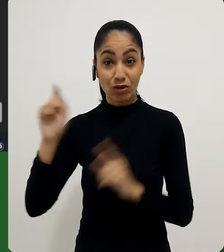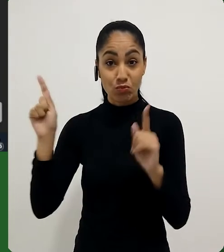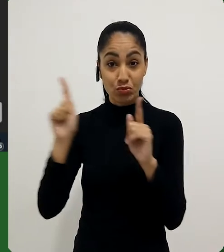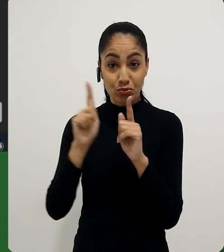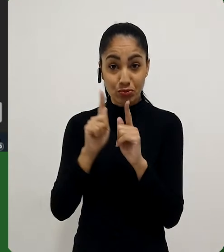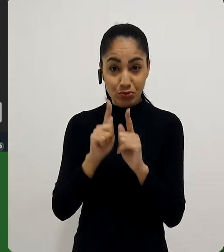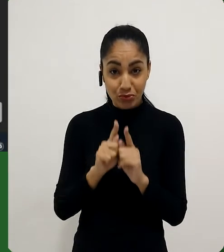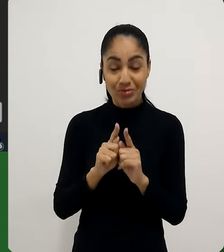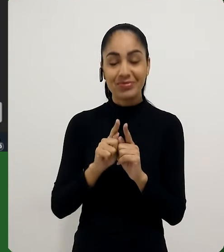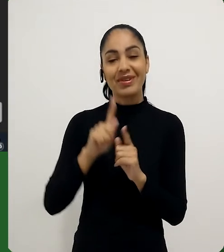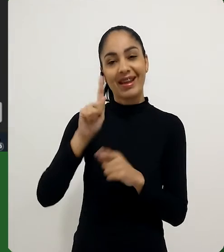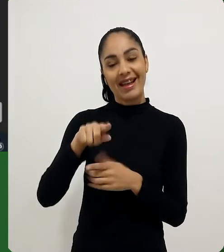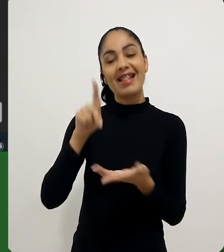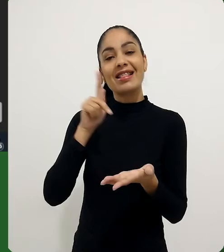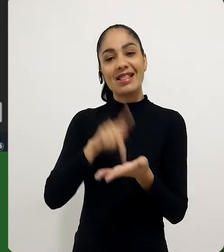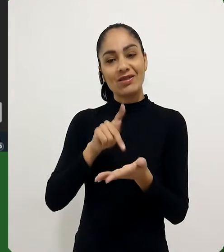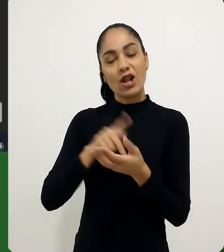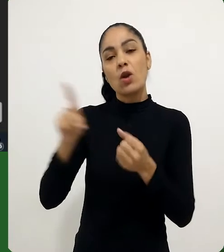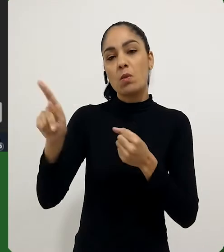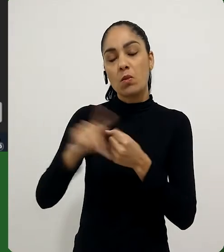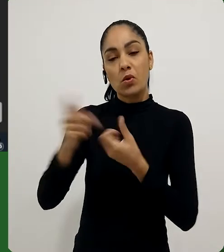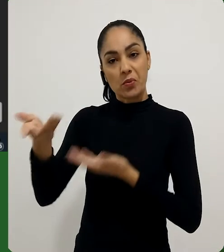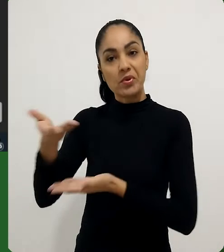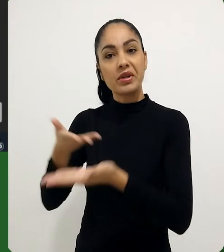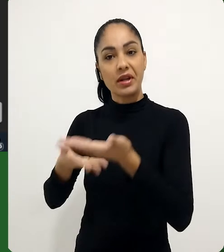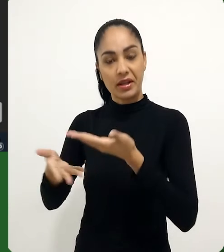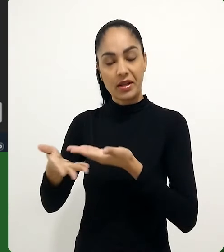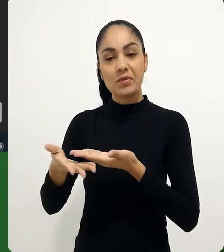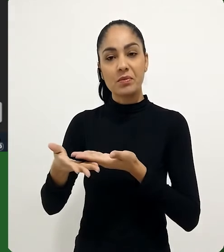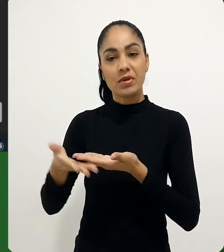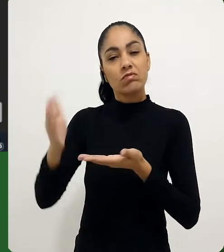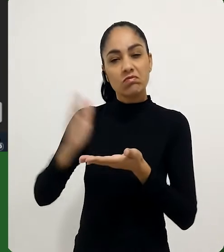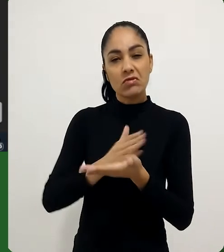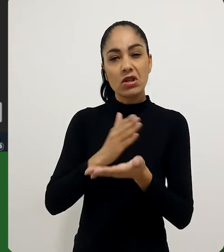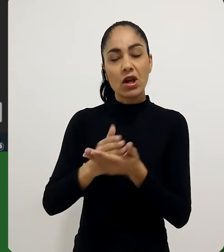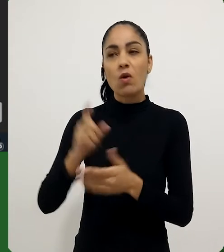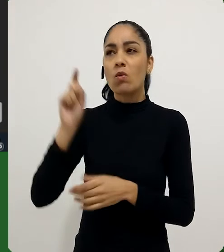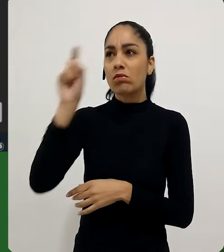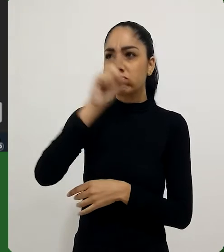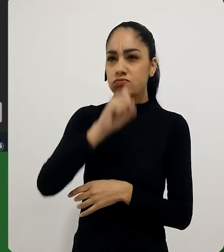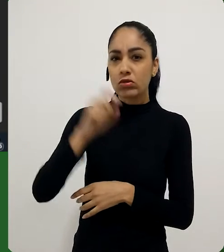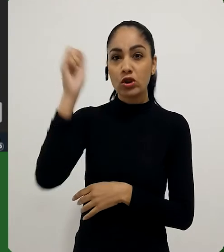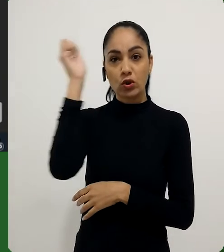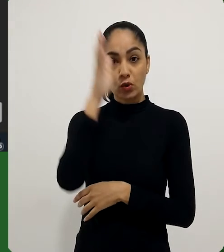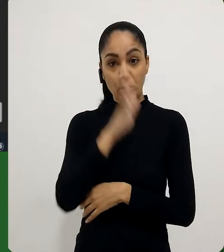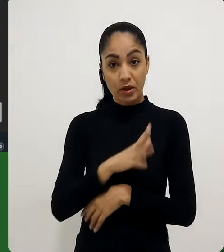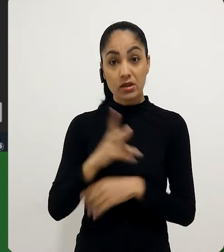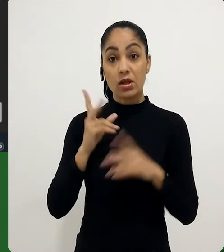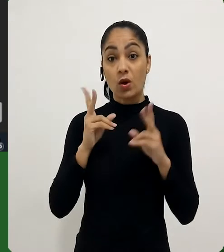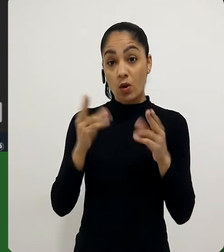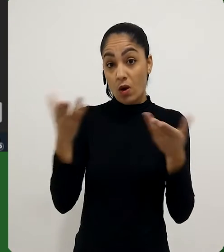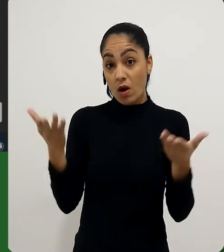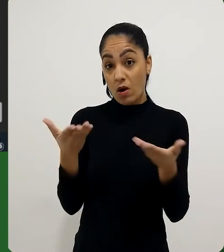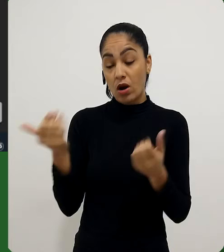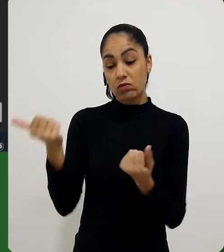se transformando cada vez menor, né? Então ele é, na verdade, um pronome de tratamento, mas que em algumas regiões do